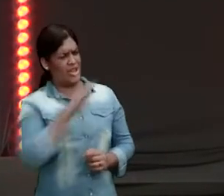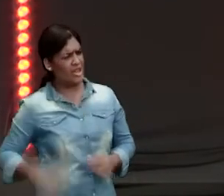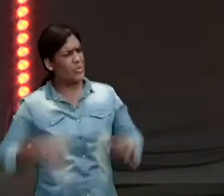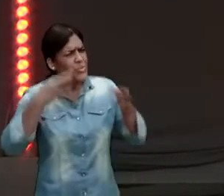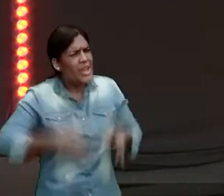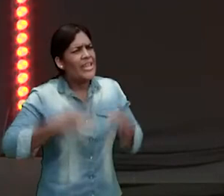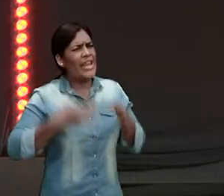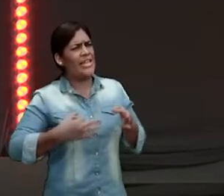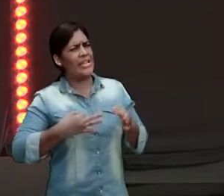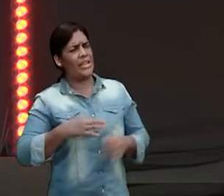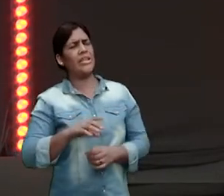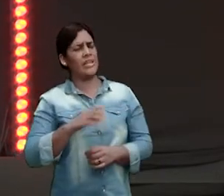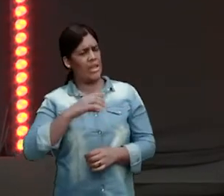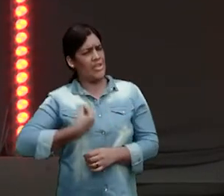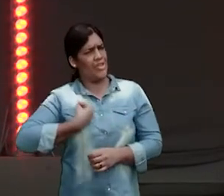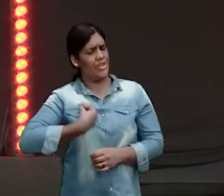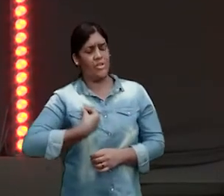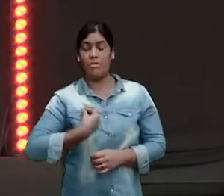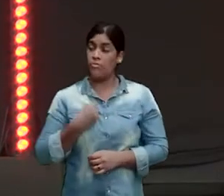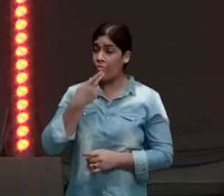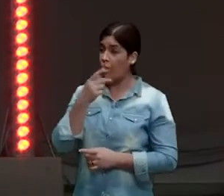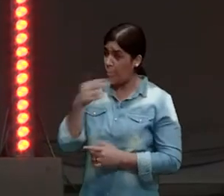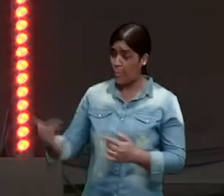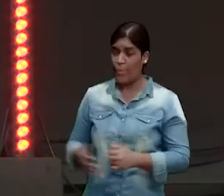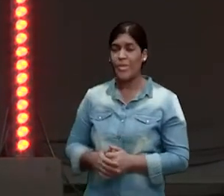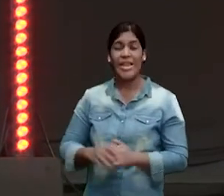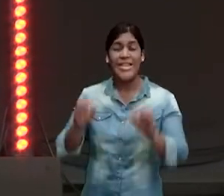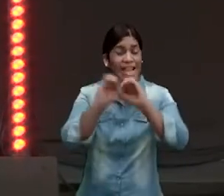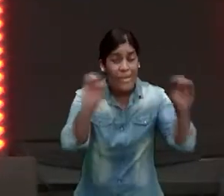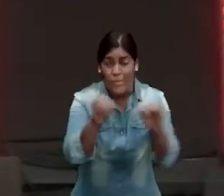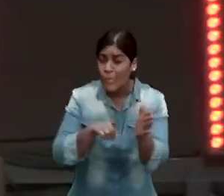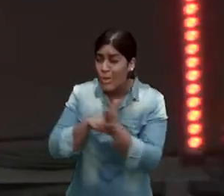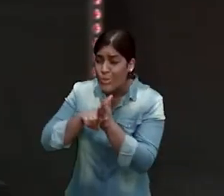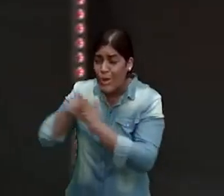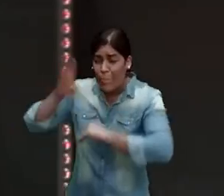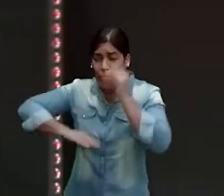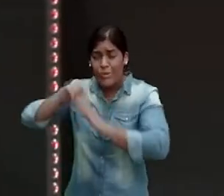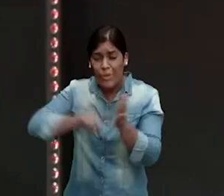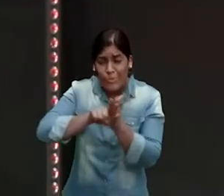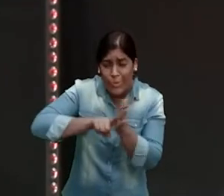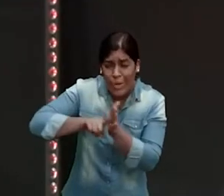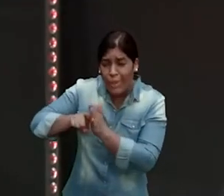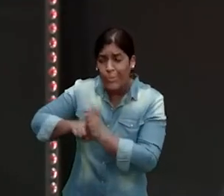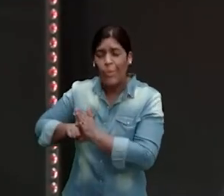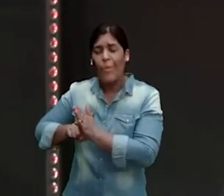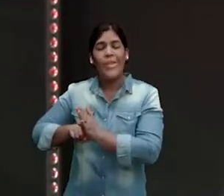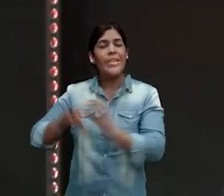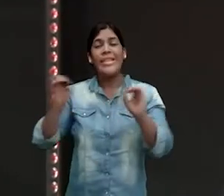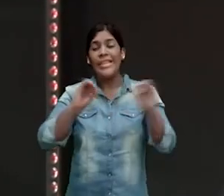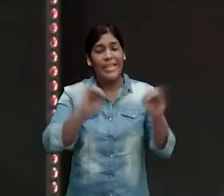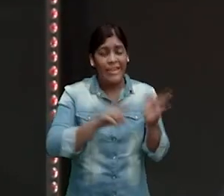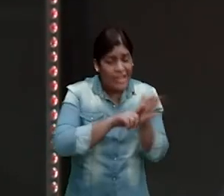da existência dele Deixa eu te falar uma coisa nenhum Historiador que se preze nenhum é estudo